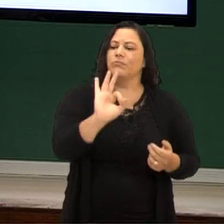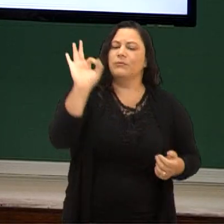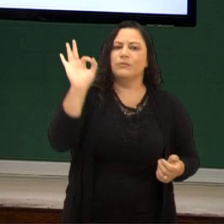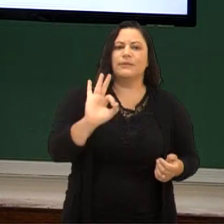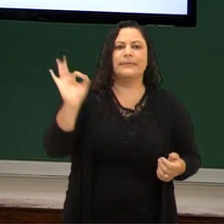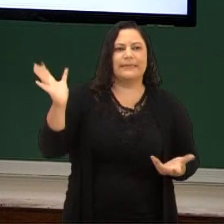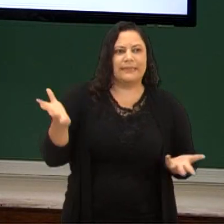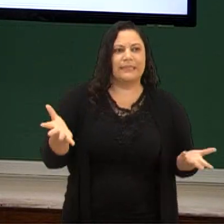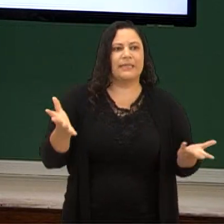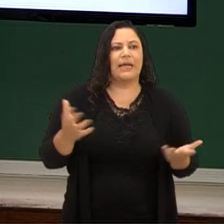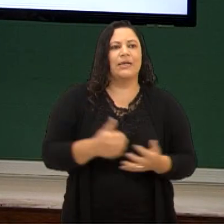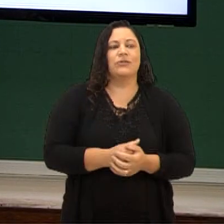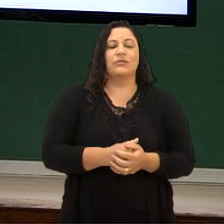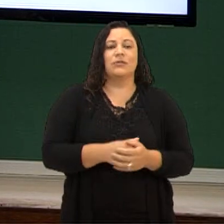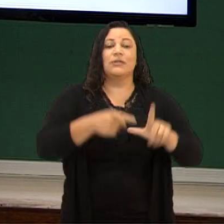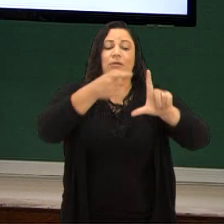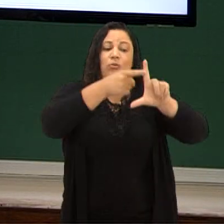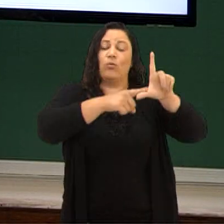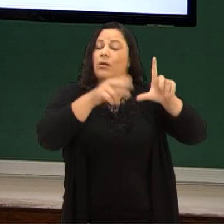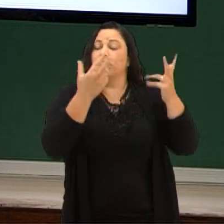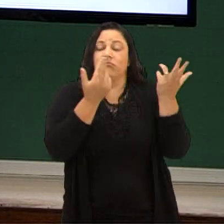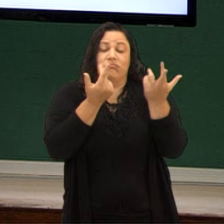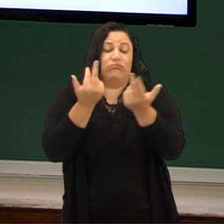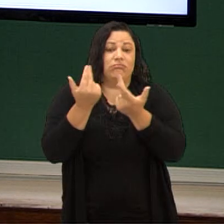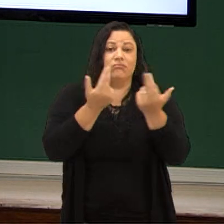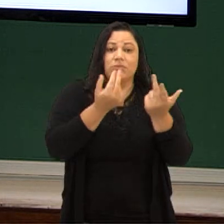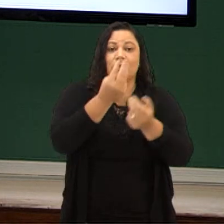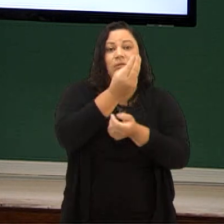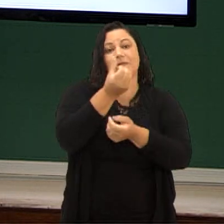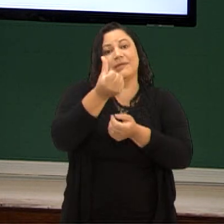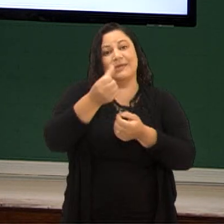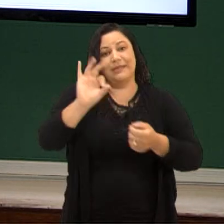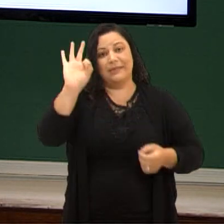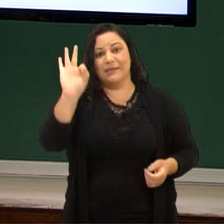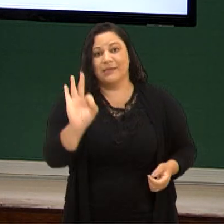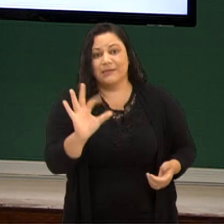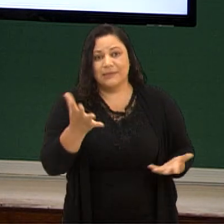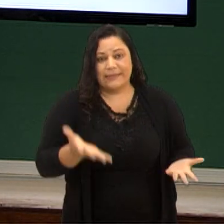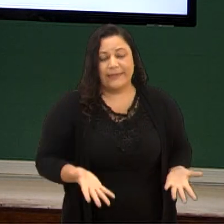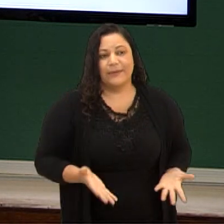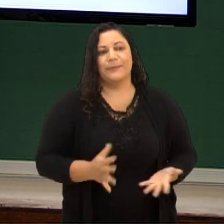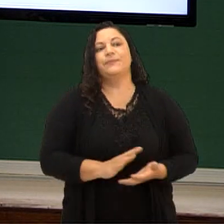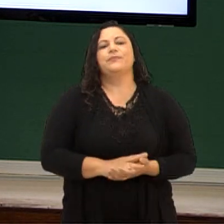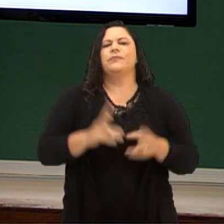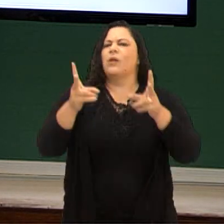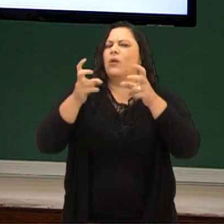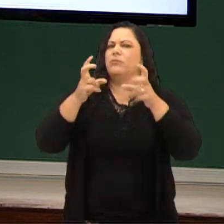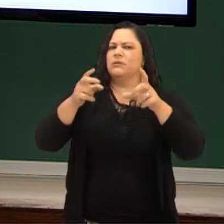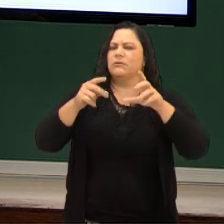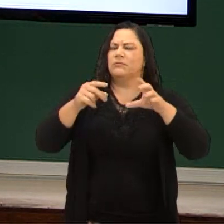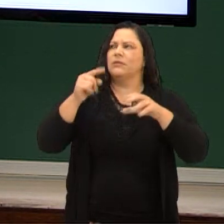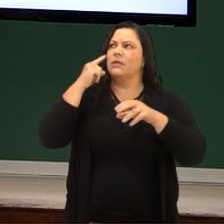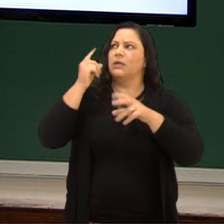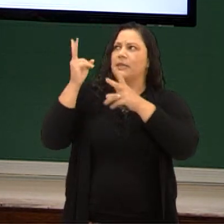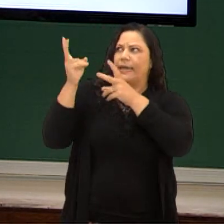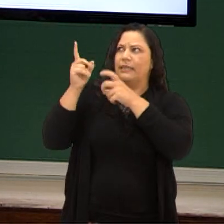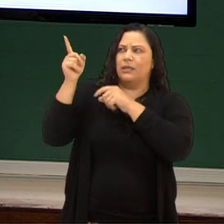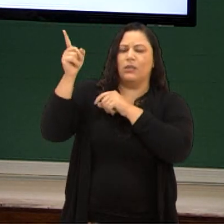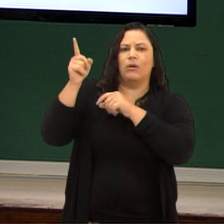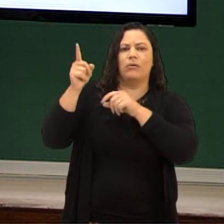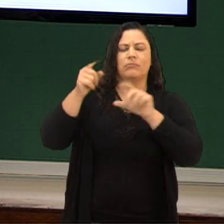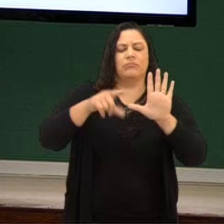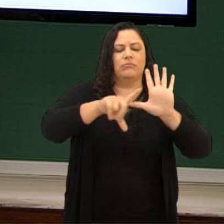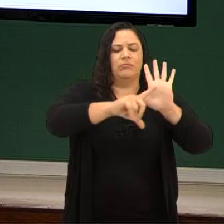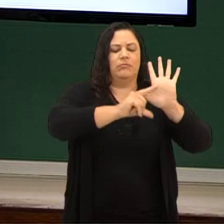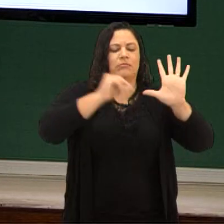mesma angulação. Os mesmos 36 graus. Observando aqui no gráfico, vocês podem ver que a abertura, a